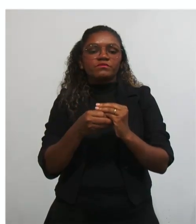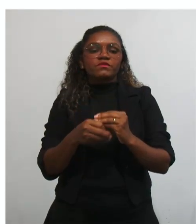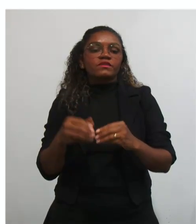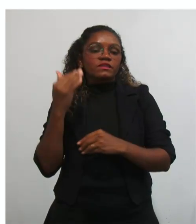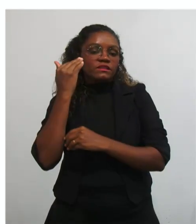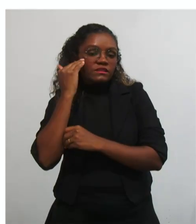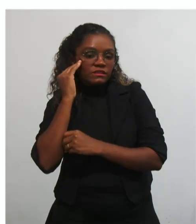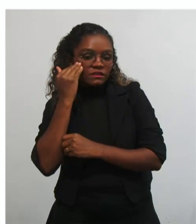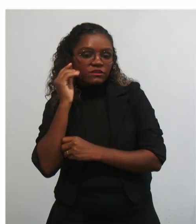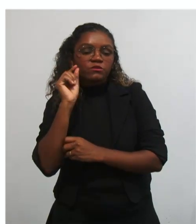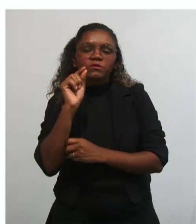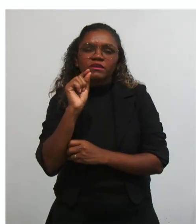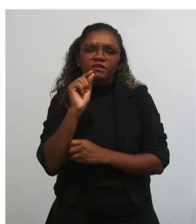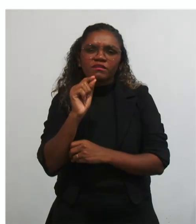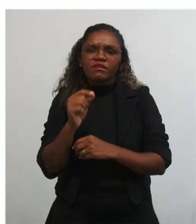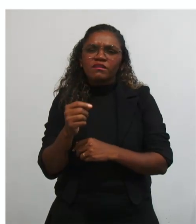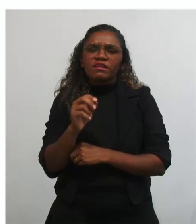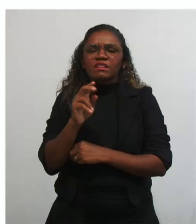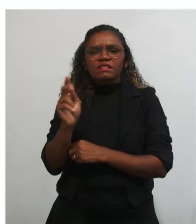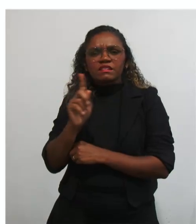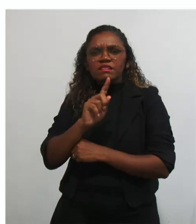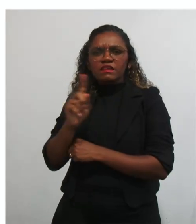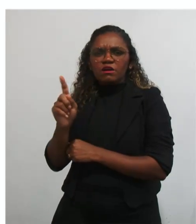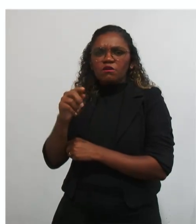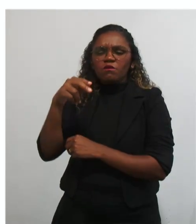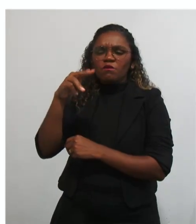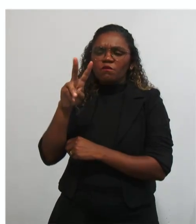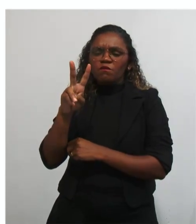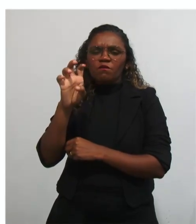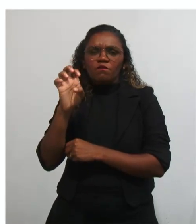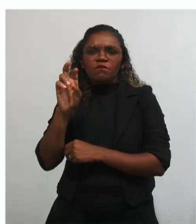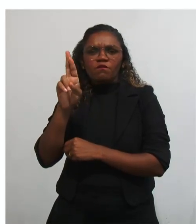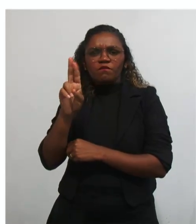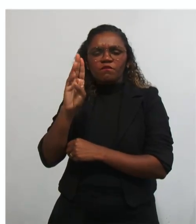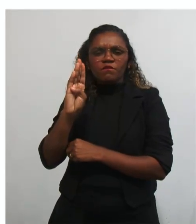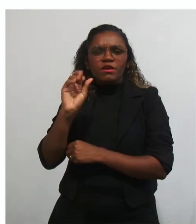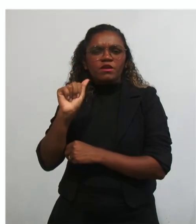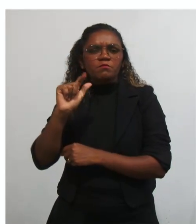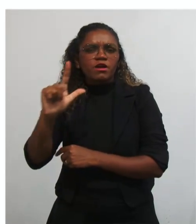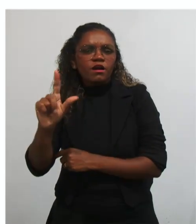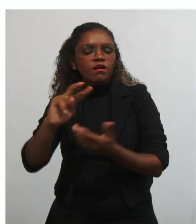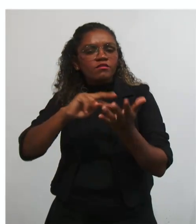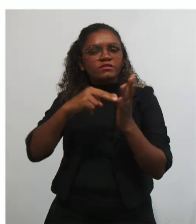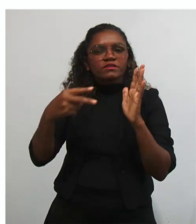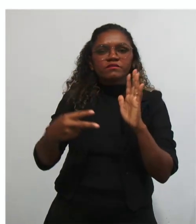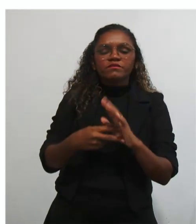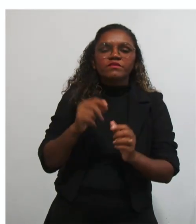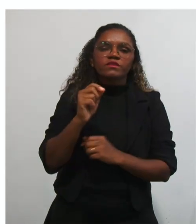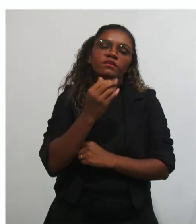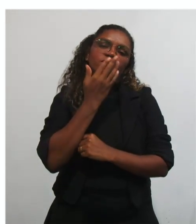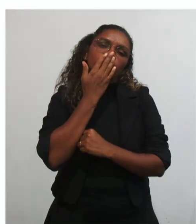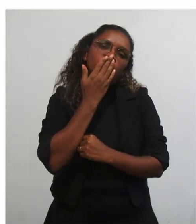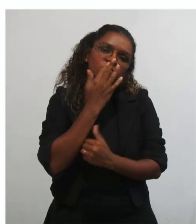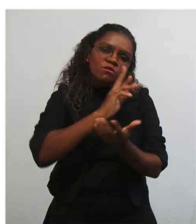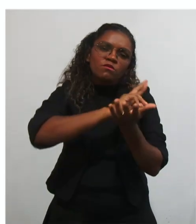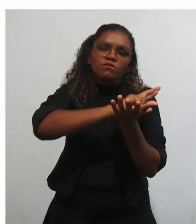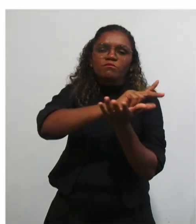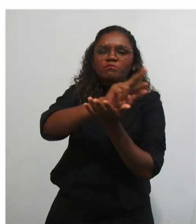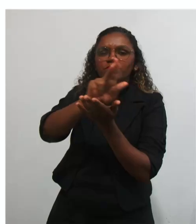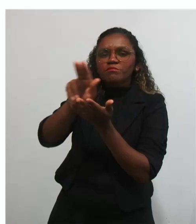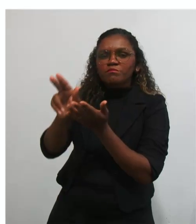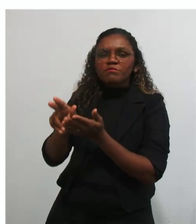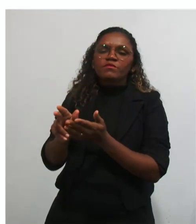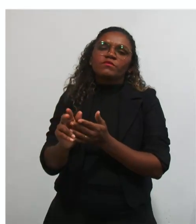entenda-se como não verbal as formas, as cores, as melodias, que também, né, têm